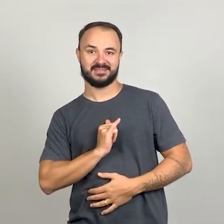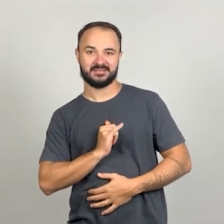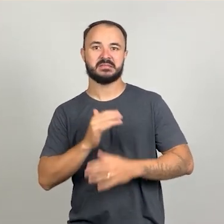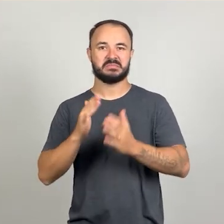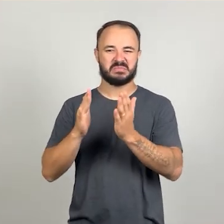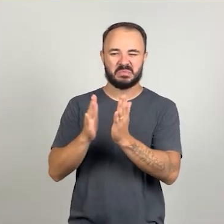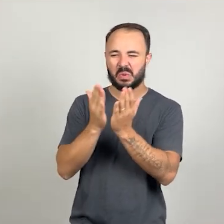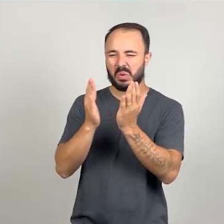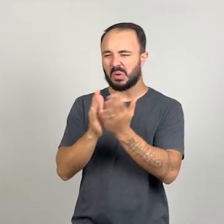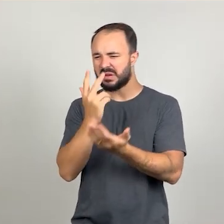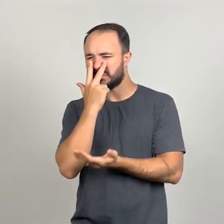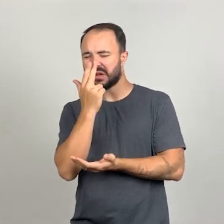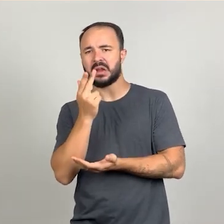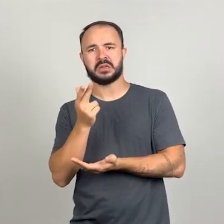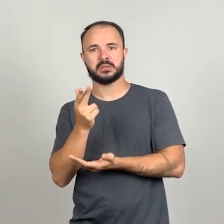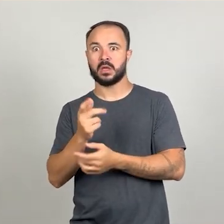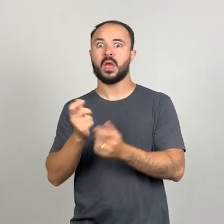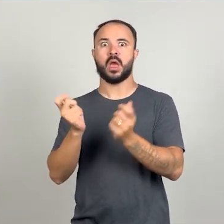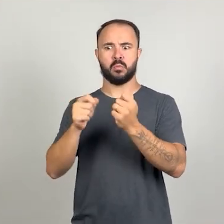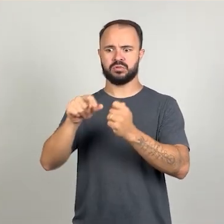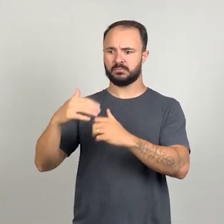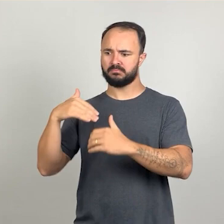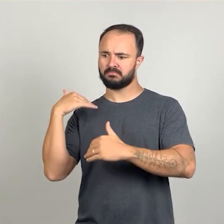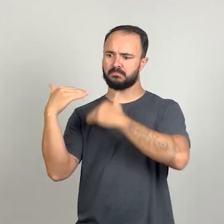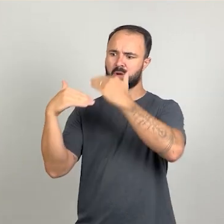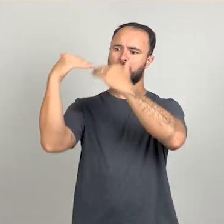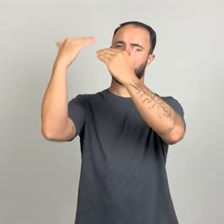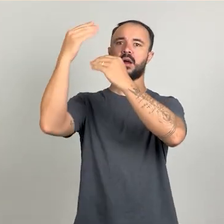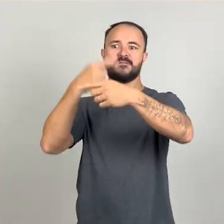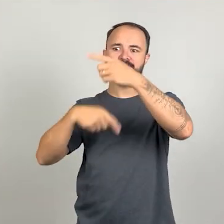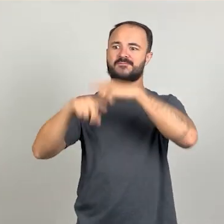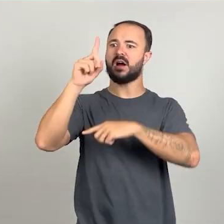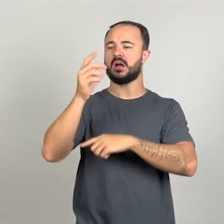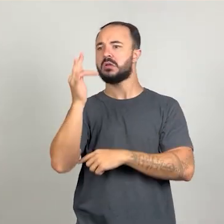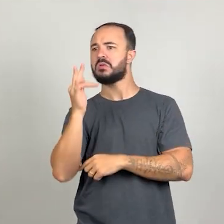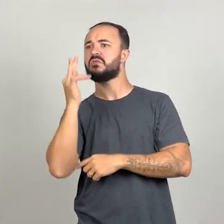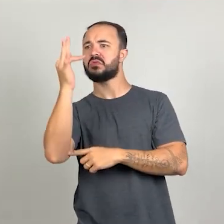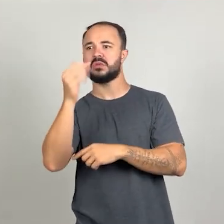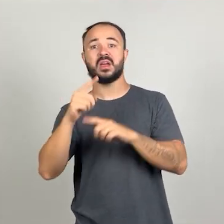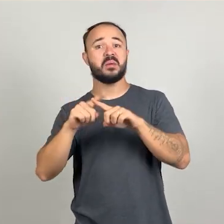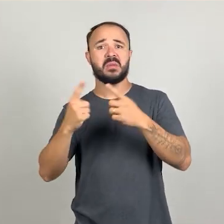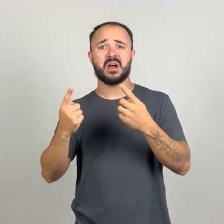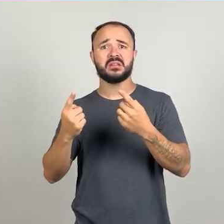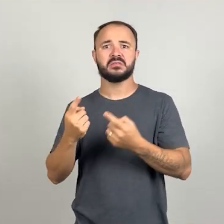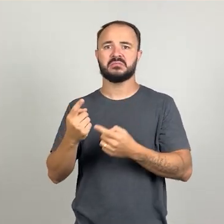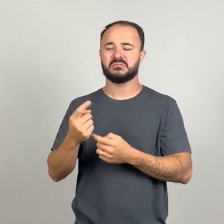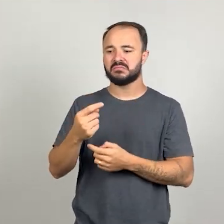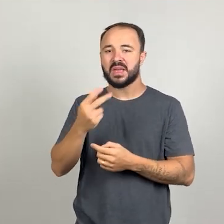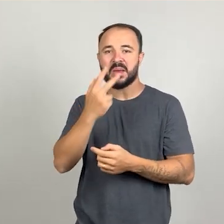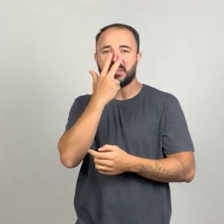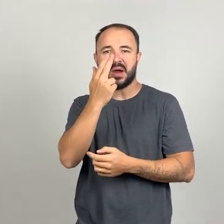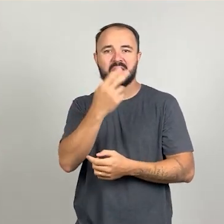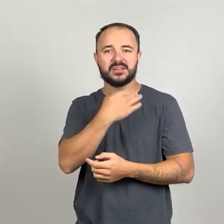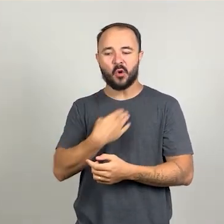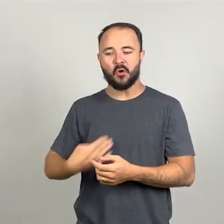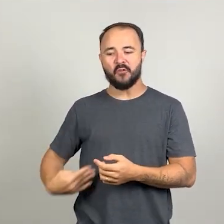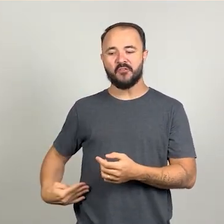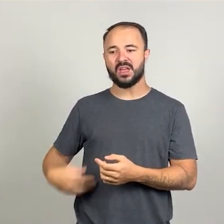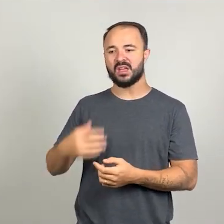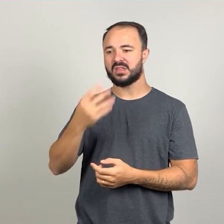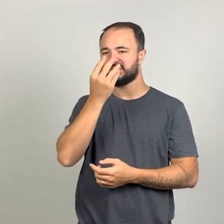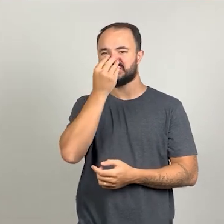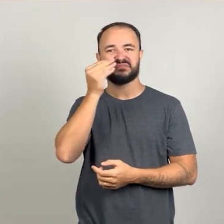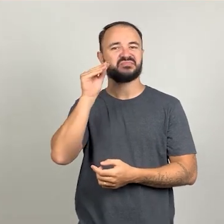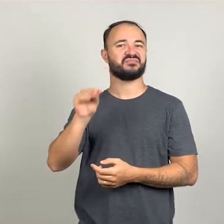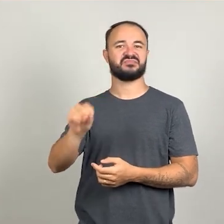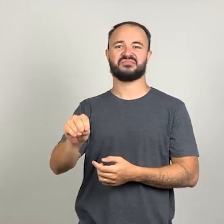elementos para ser uma grande cidade, que vegeta abandonada, inteiramente esquecida. Tá?